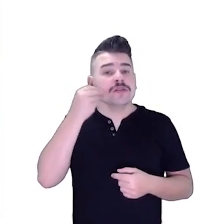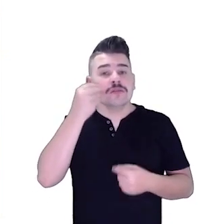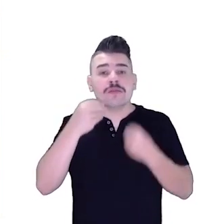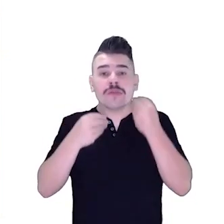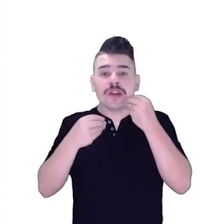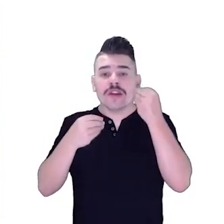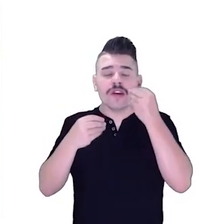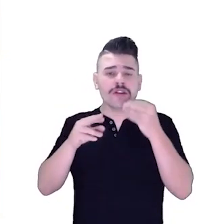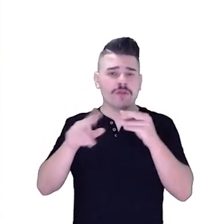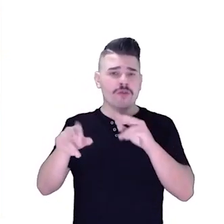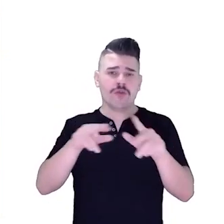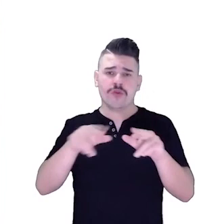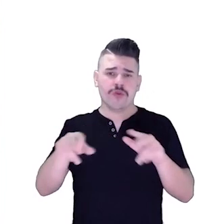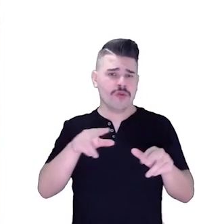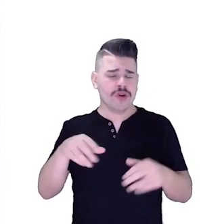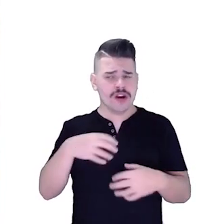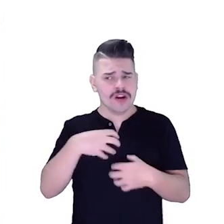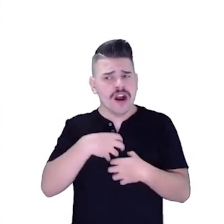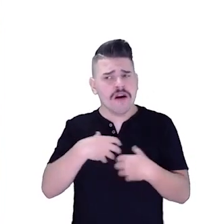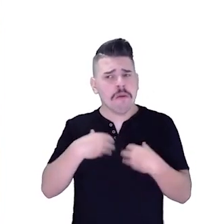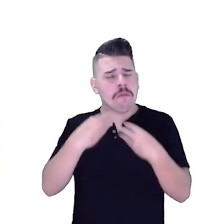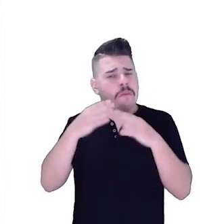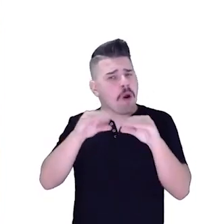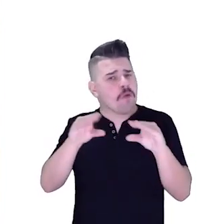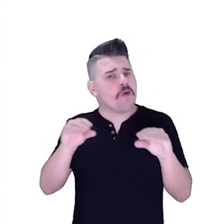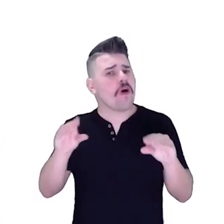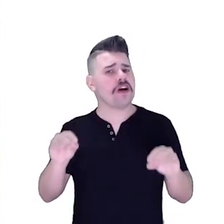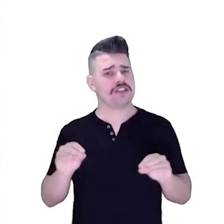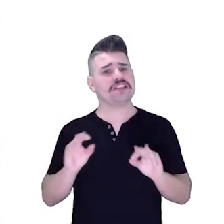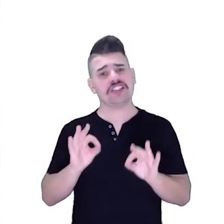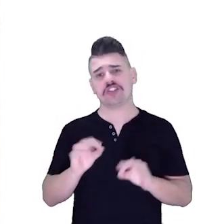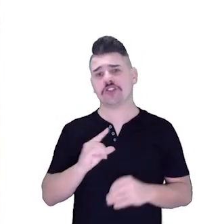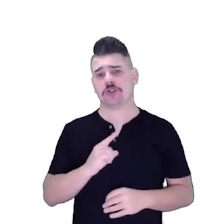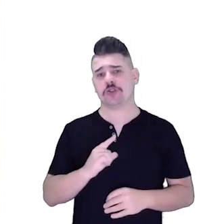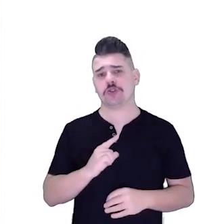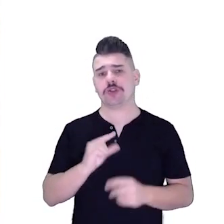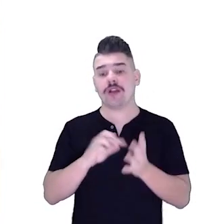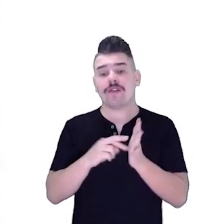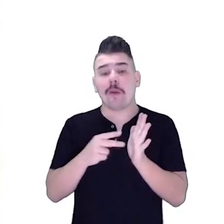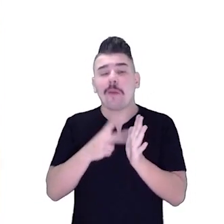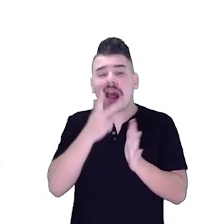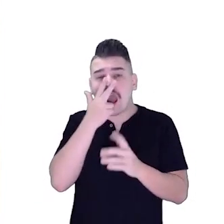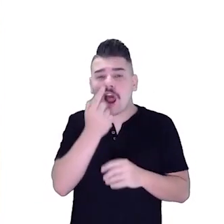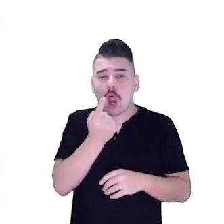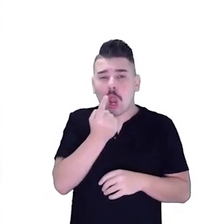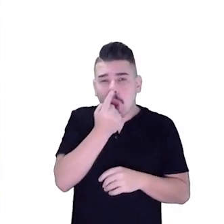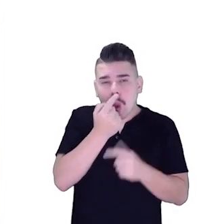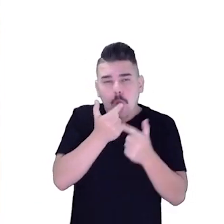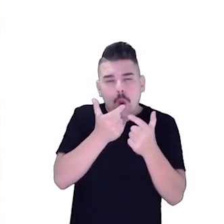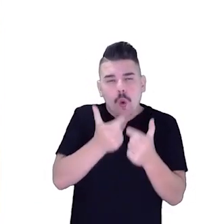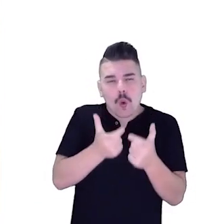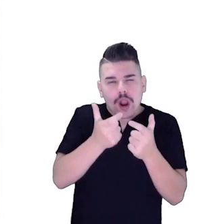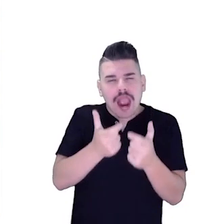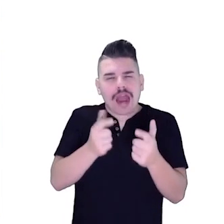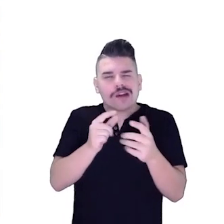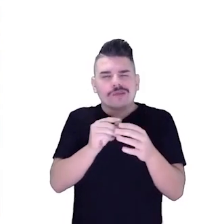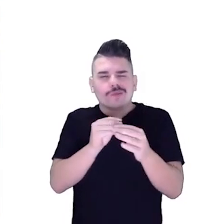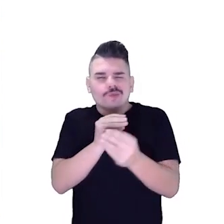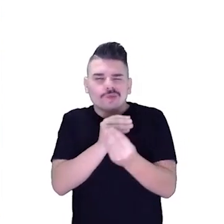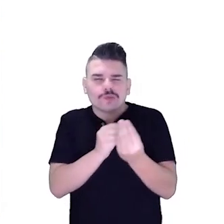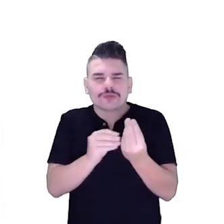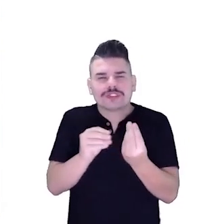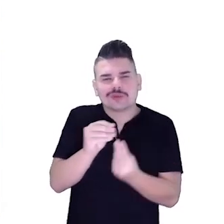experimentando e ficando e se sentindo confortáveis nesse entrelugar, né? E